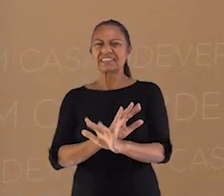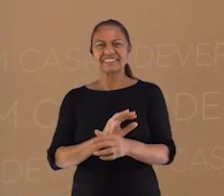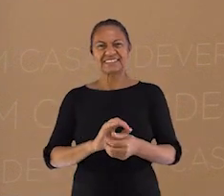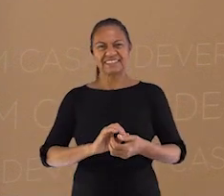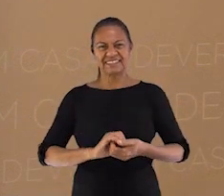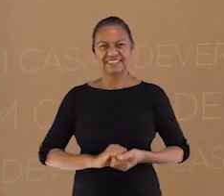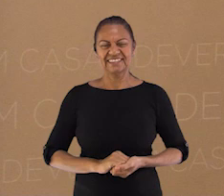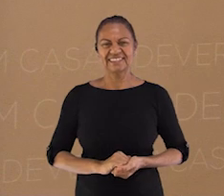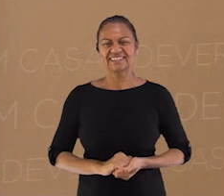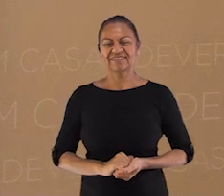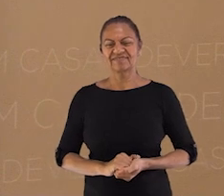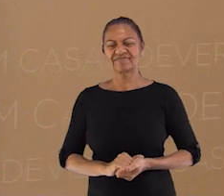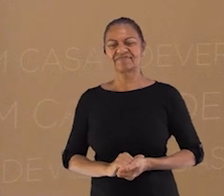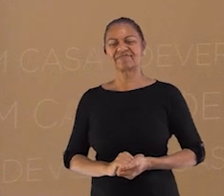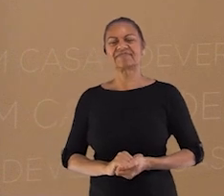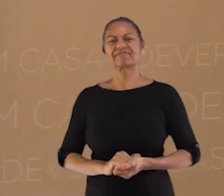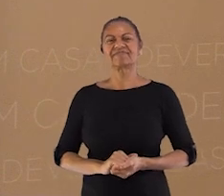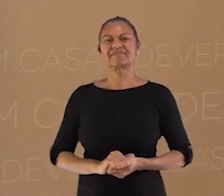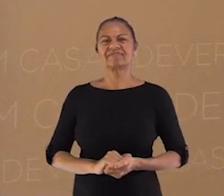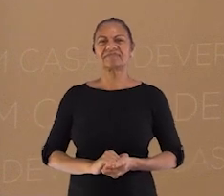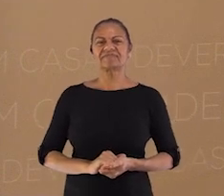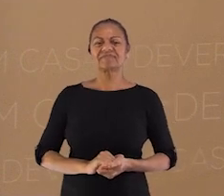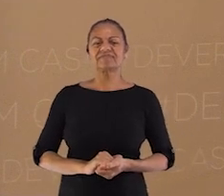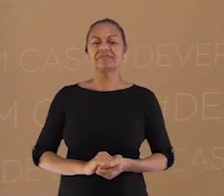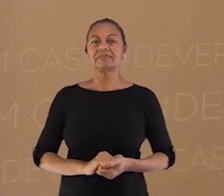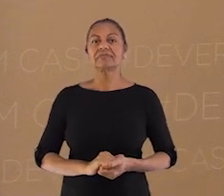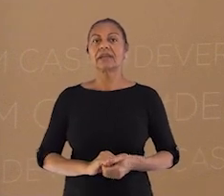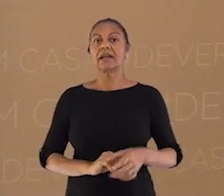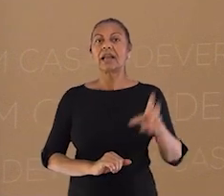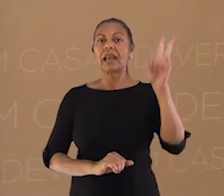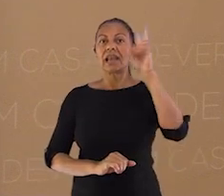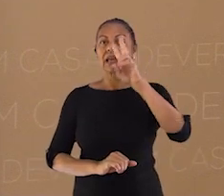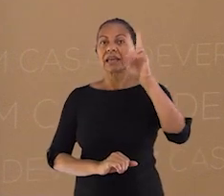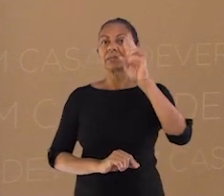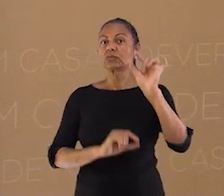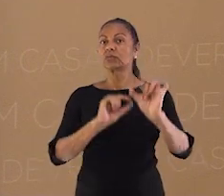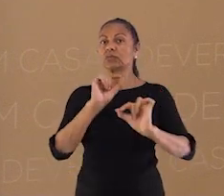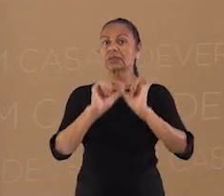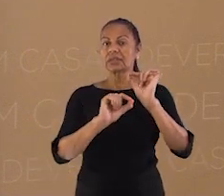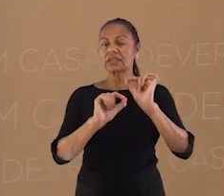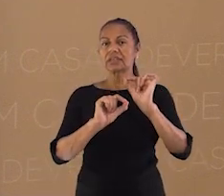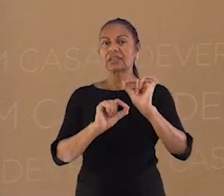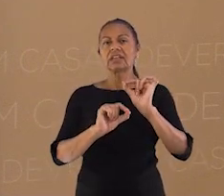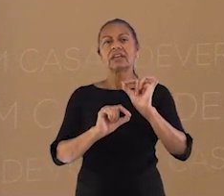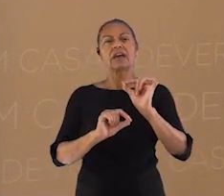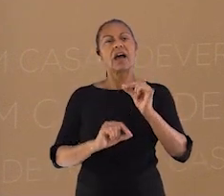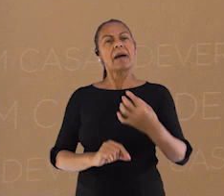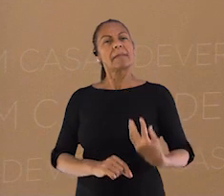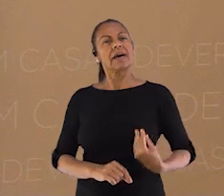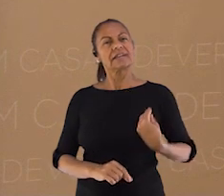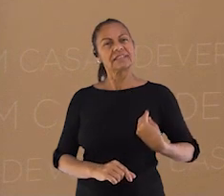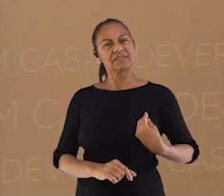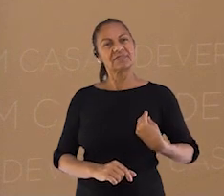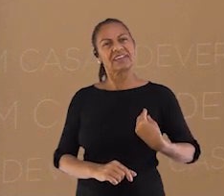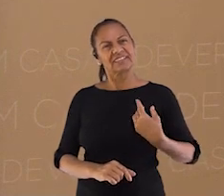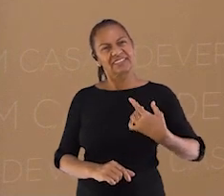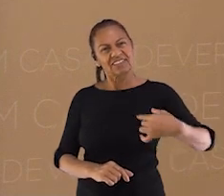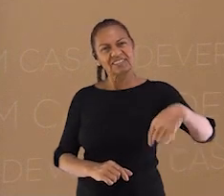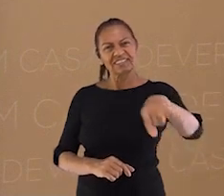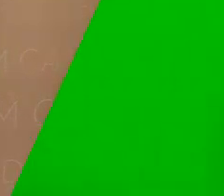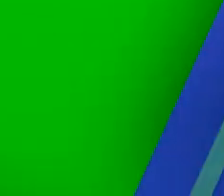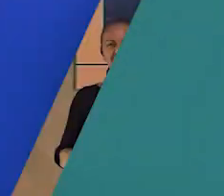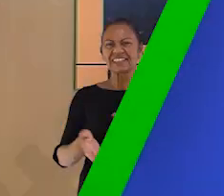a sua presença já vai estar garantida nessa aula. Lembre-se que a sua participação é muito importante para